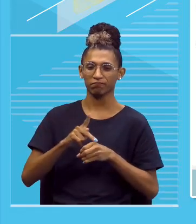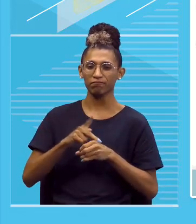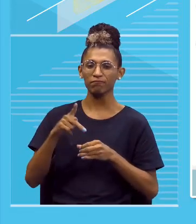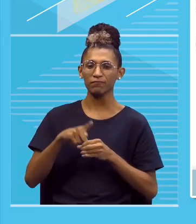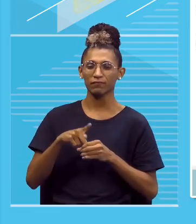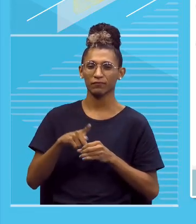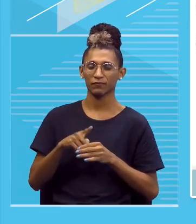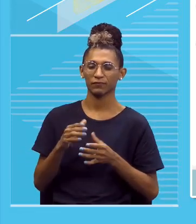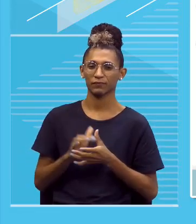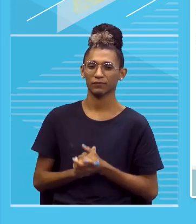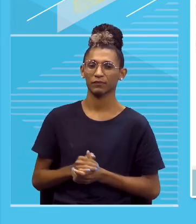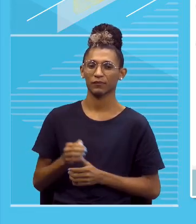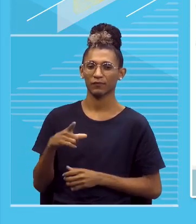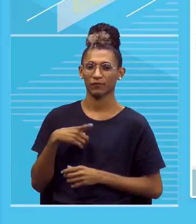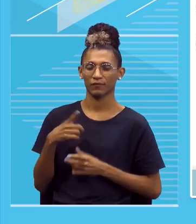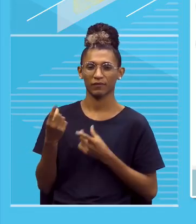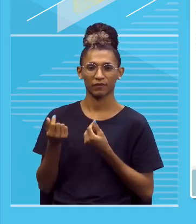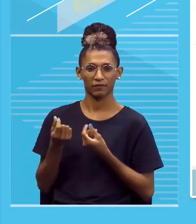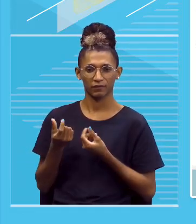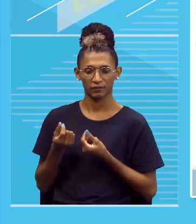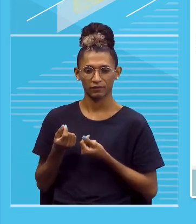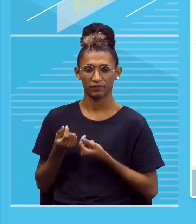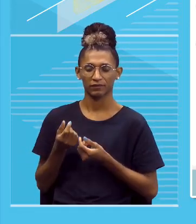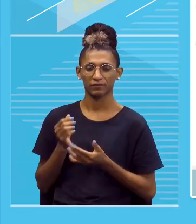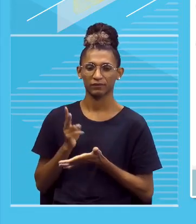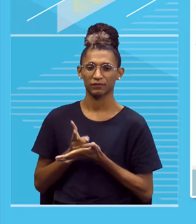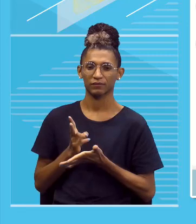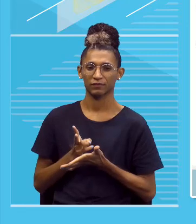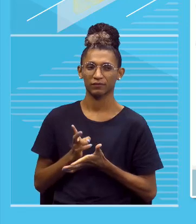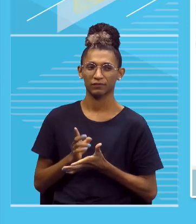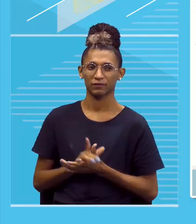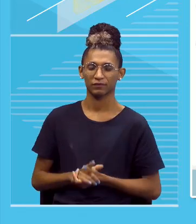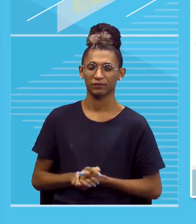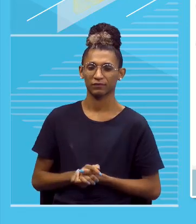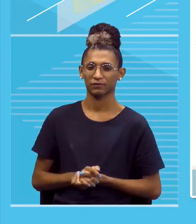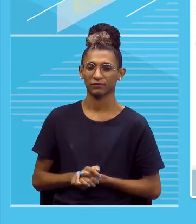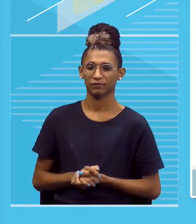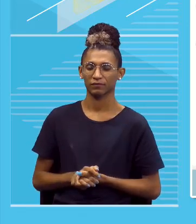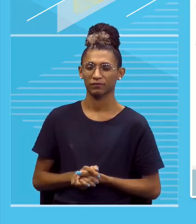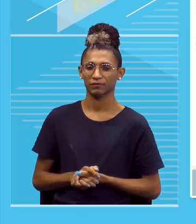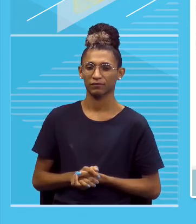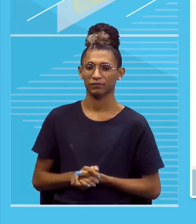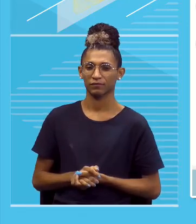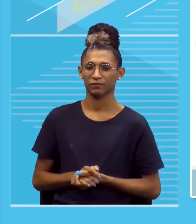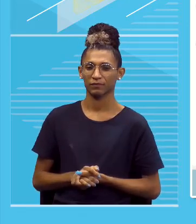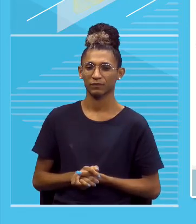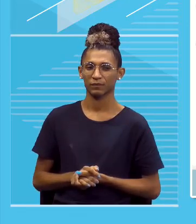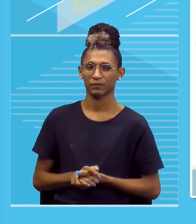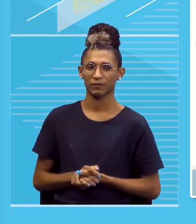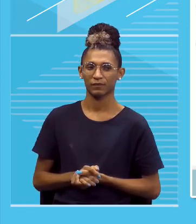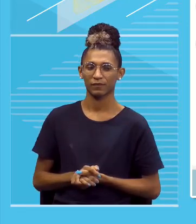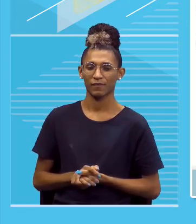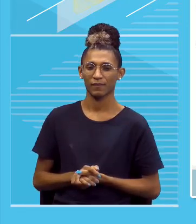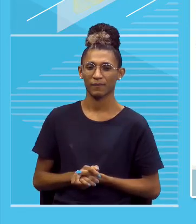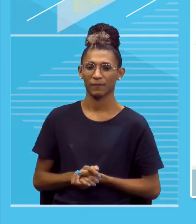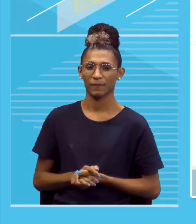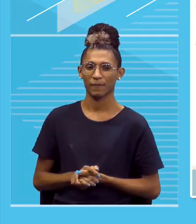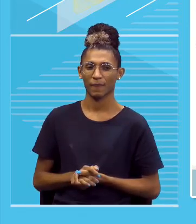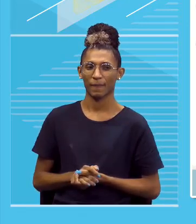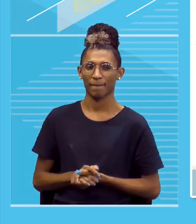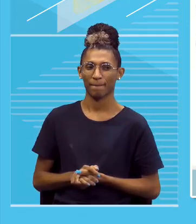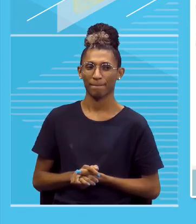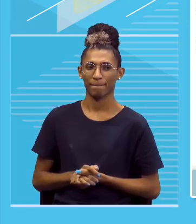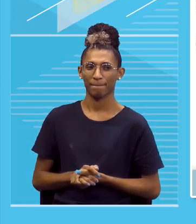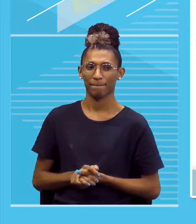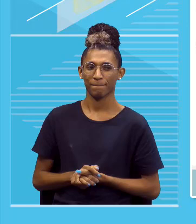E aí entrava dinheiro era no Rodo Saco de Estopa governo venezuelano